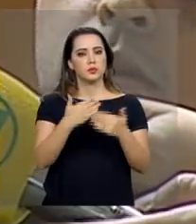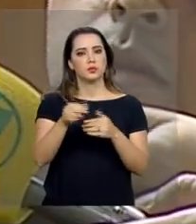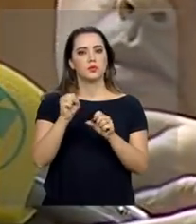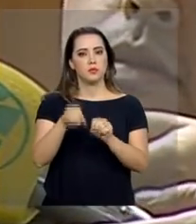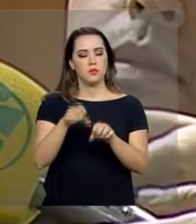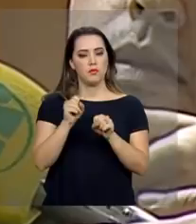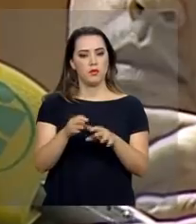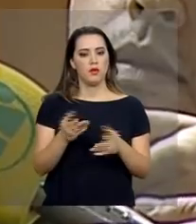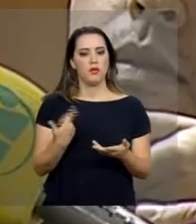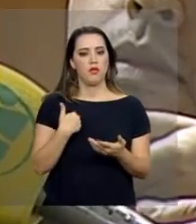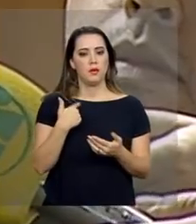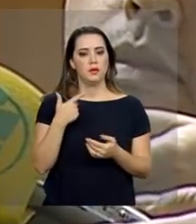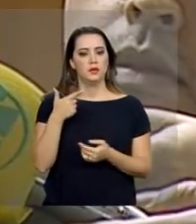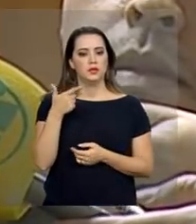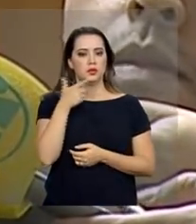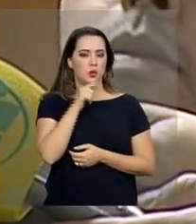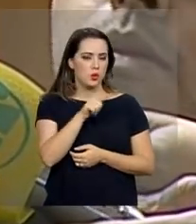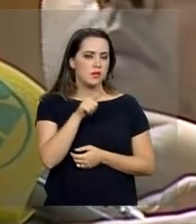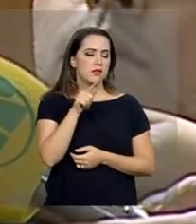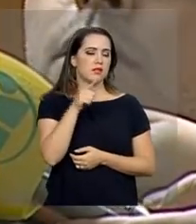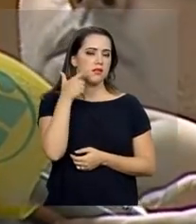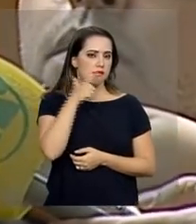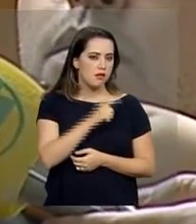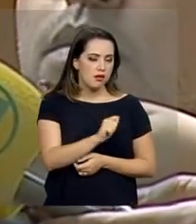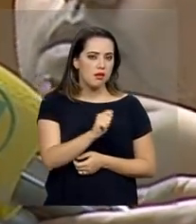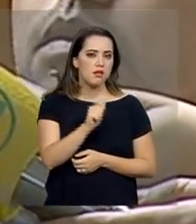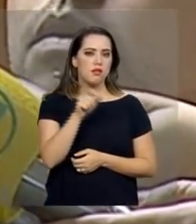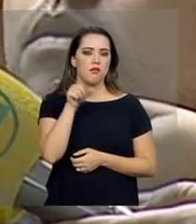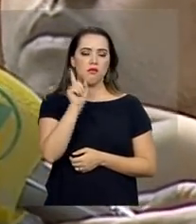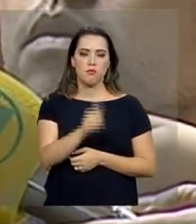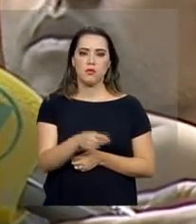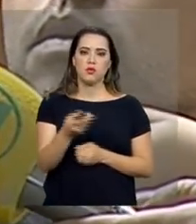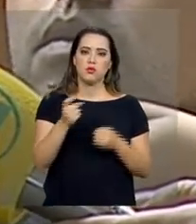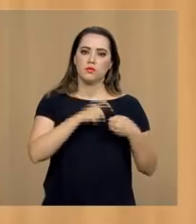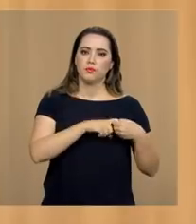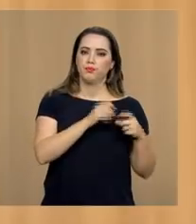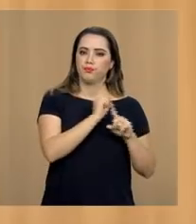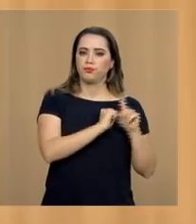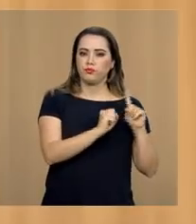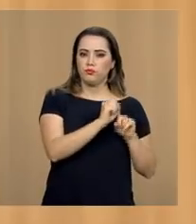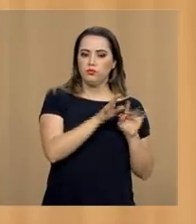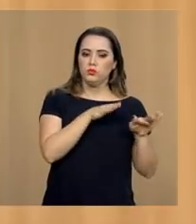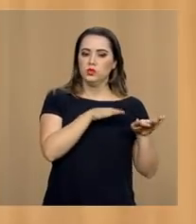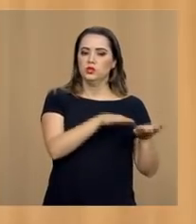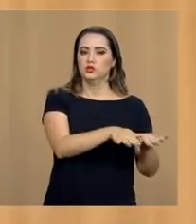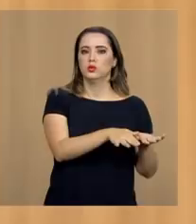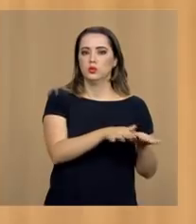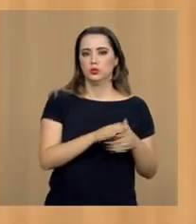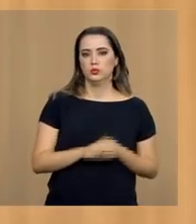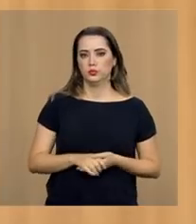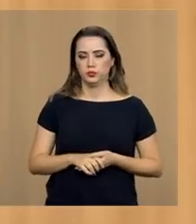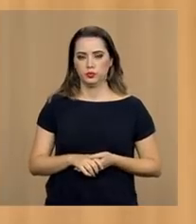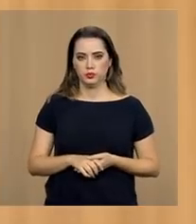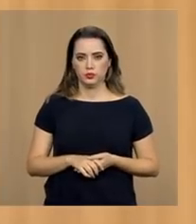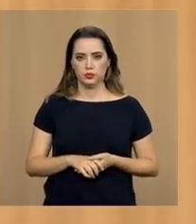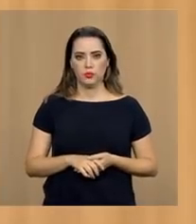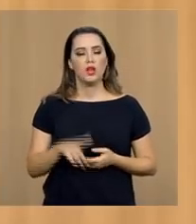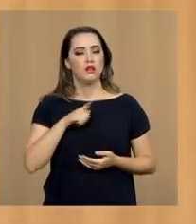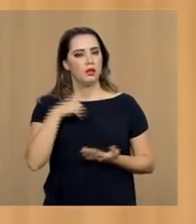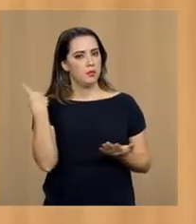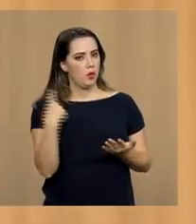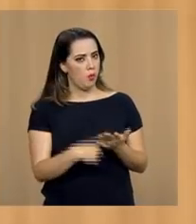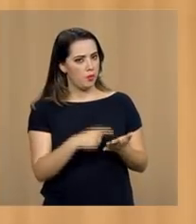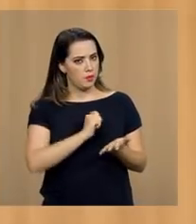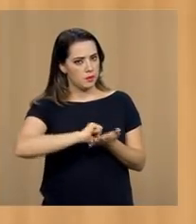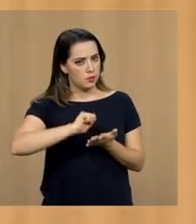é uma forma é de voltar à sociedade outra medida foi a assinatura de acordo entre o